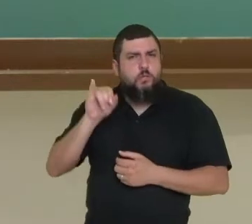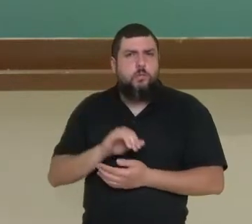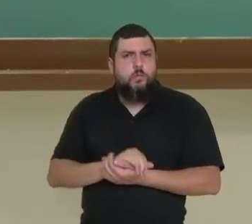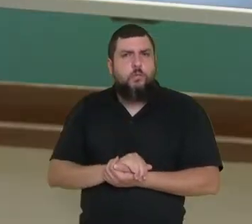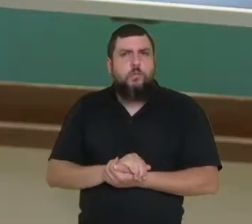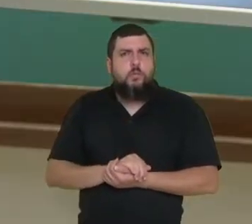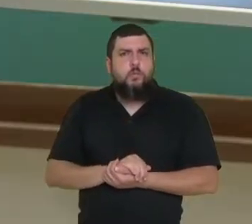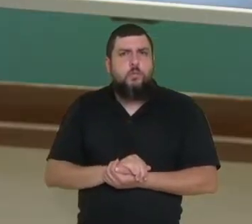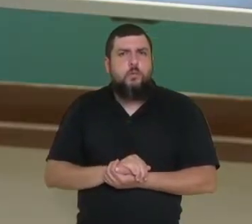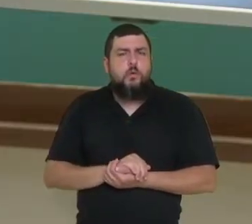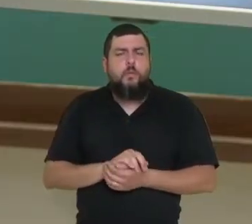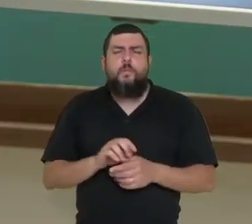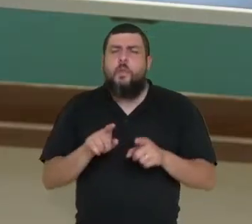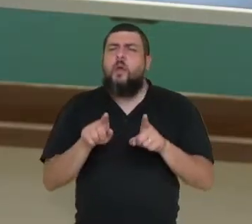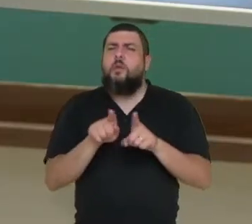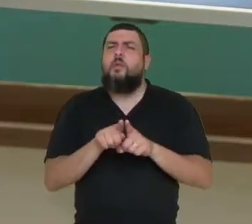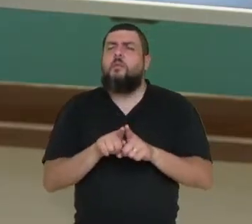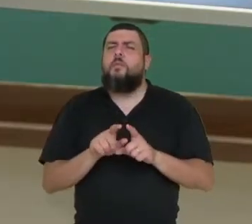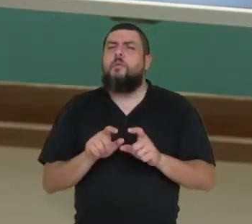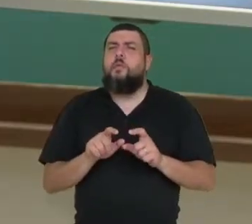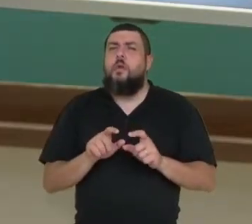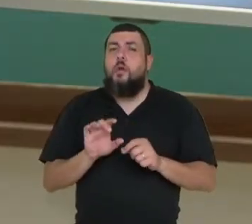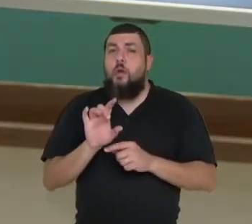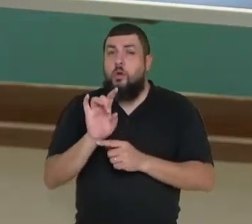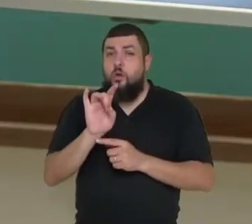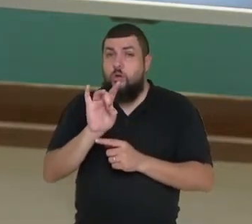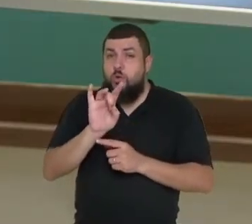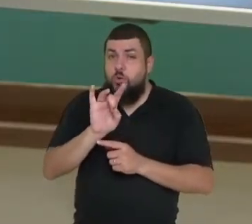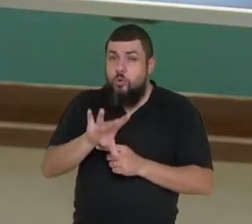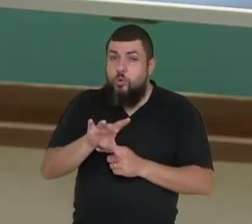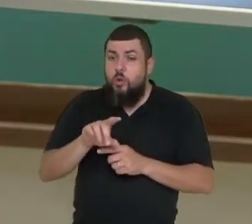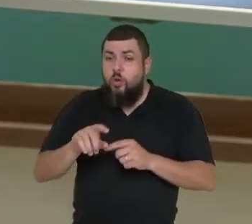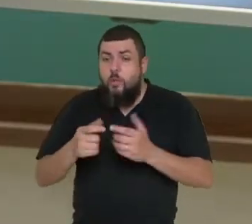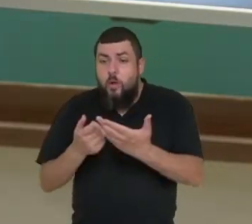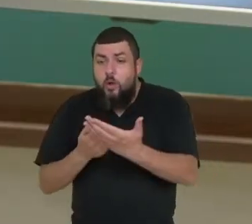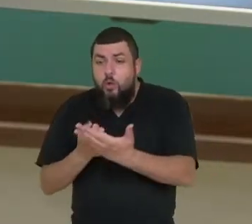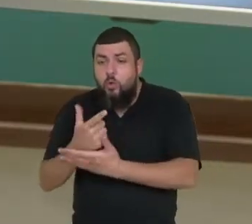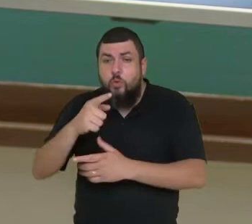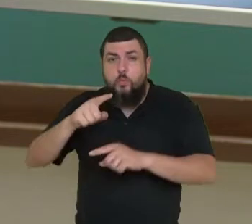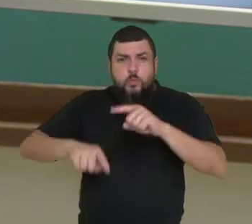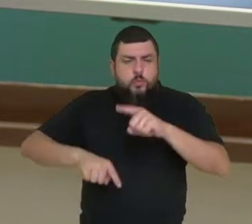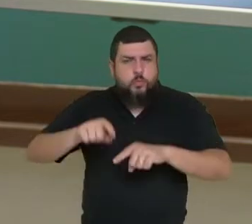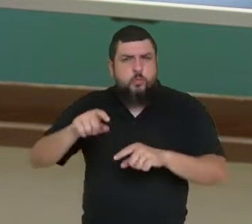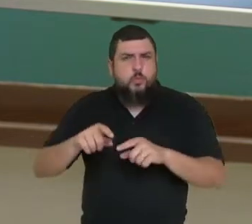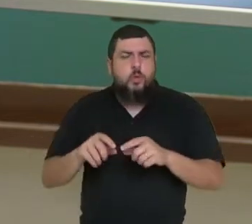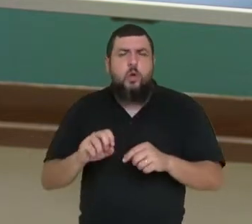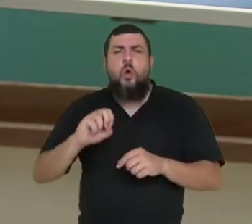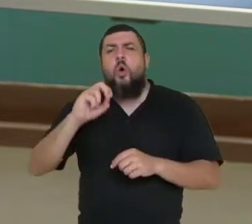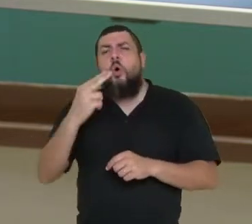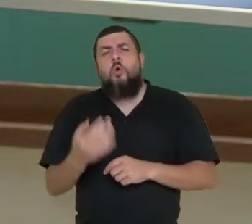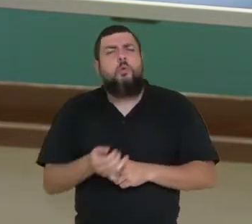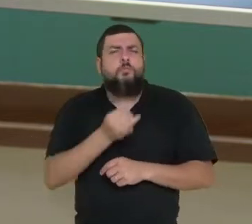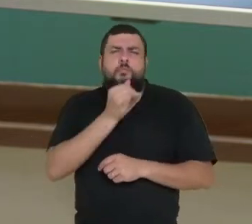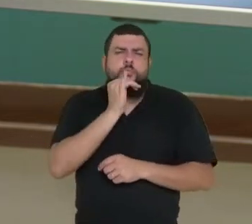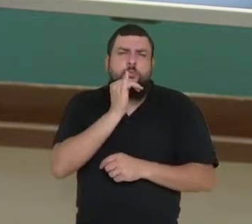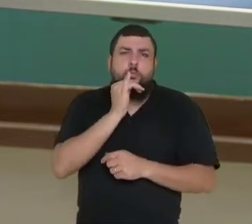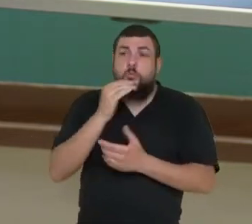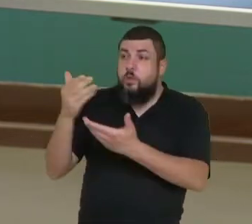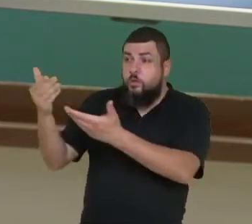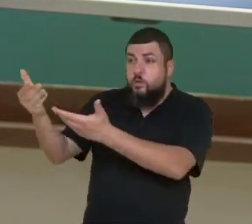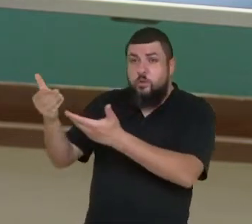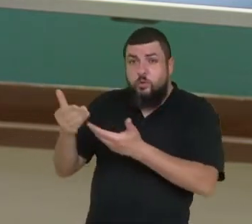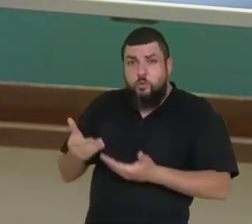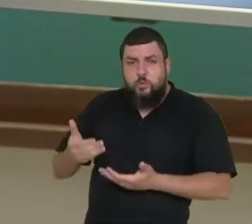a gente pode aplicar essa ideia não somente à aquisição de um produto, mas também quando contratamos determinados serviços e